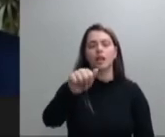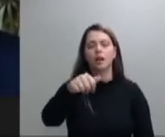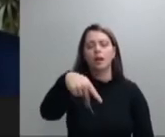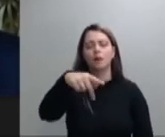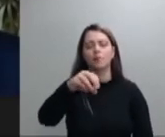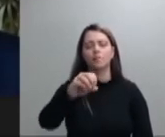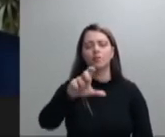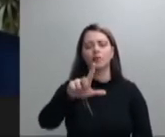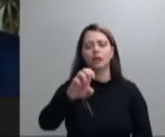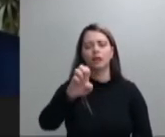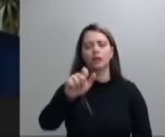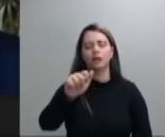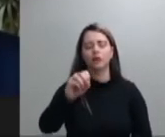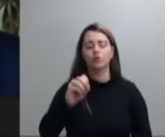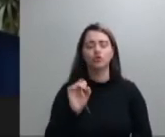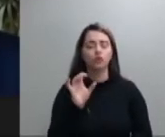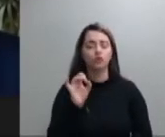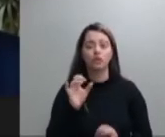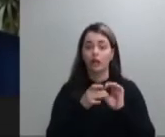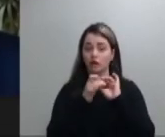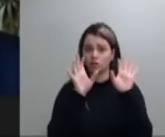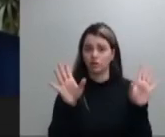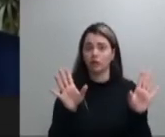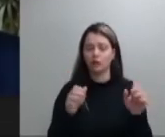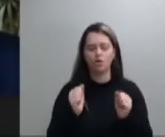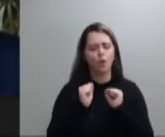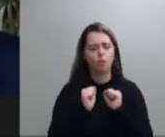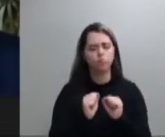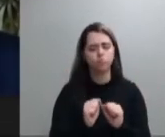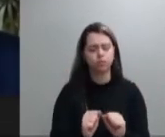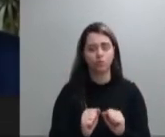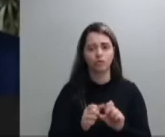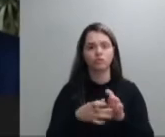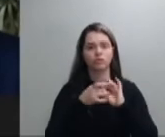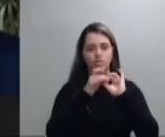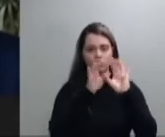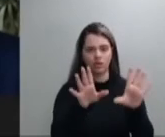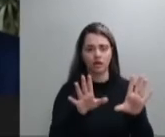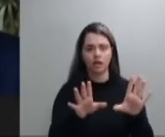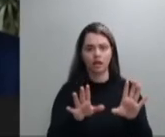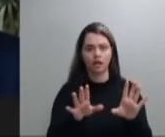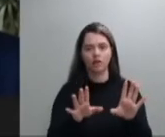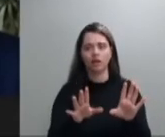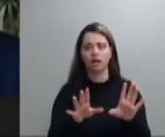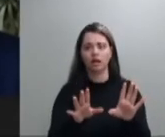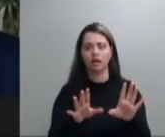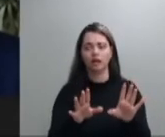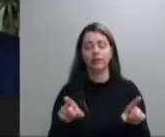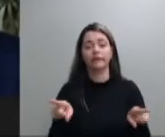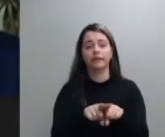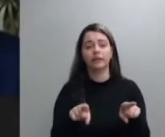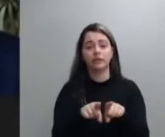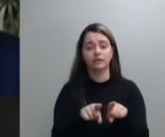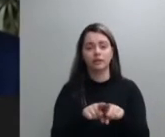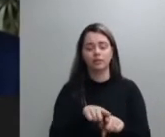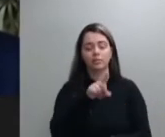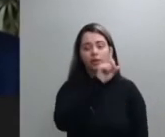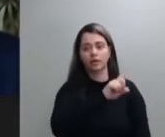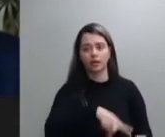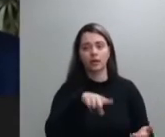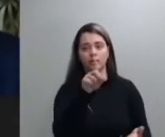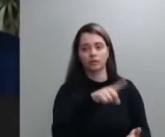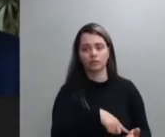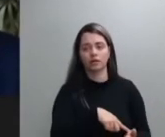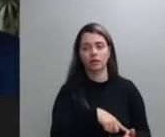deixar claro então eu posso proclamar que a turma deliberou por essa remessa e também anulando porque como a